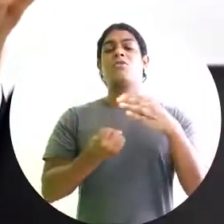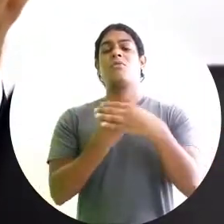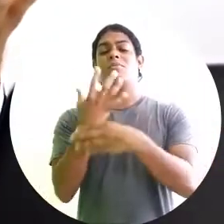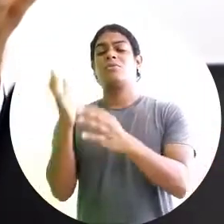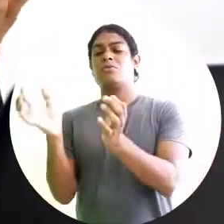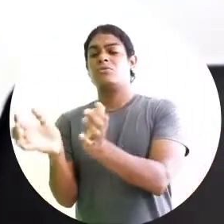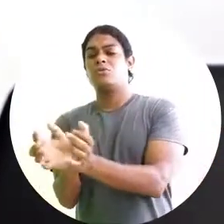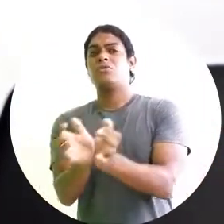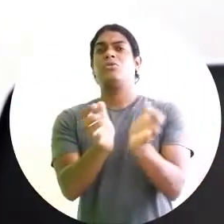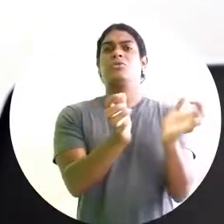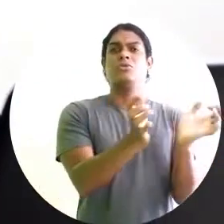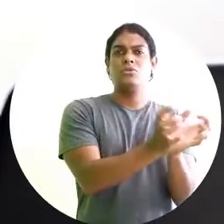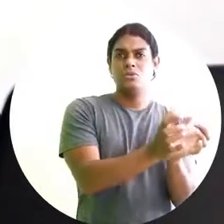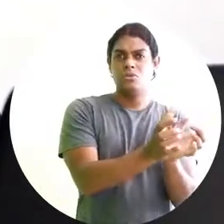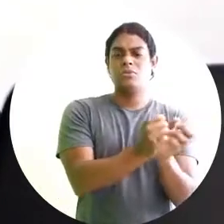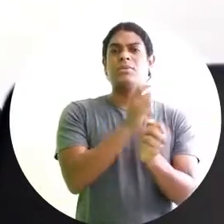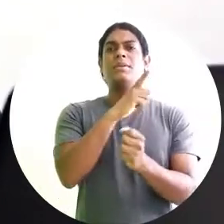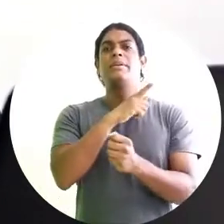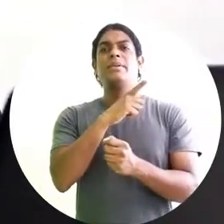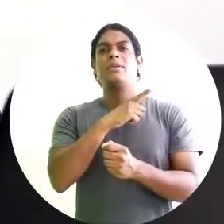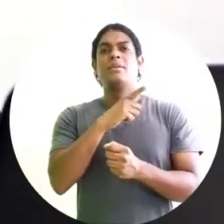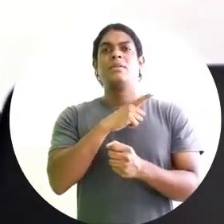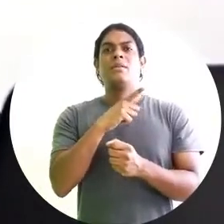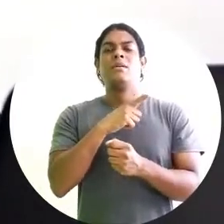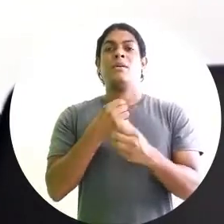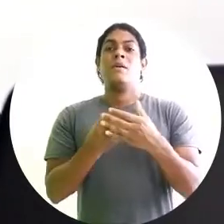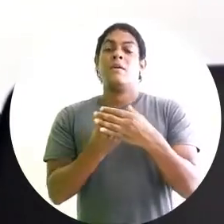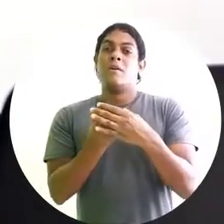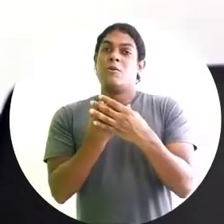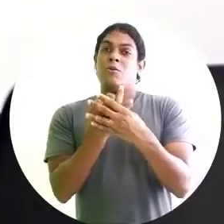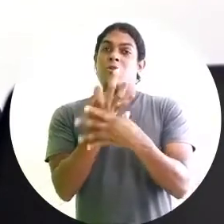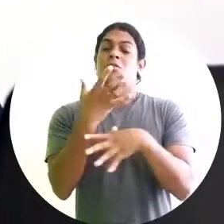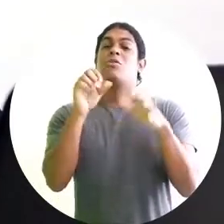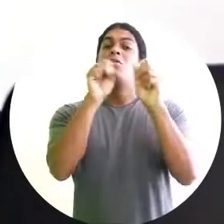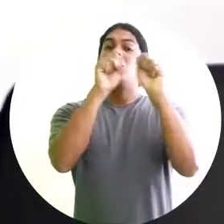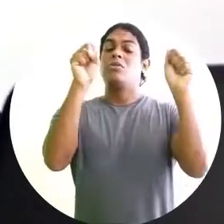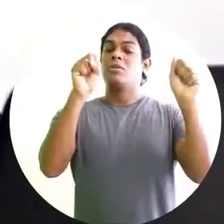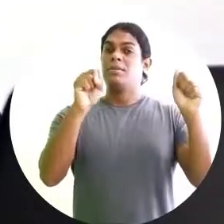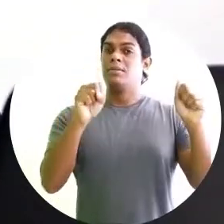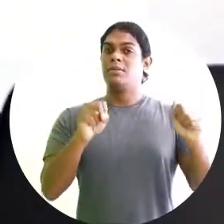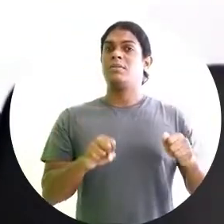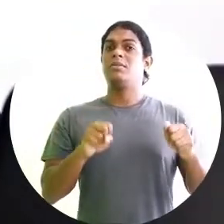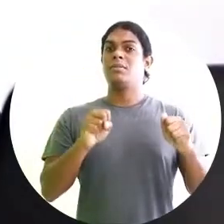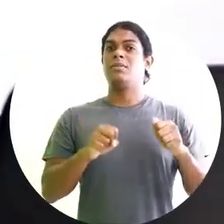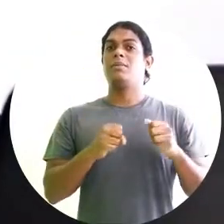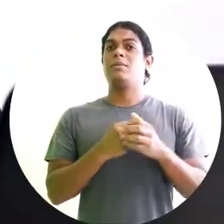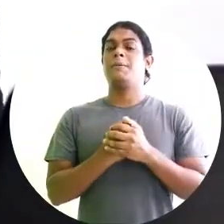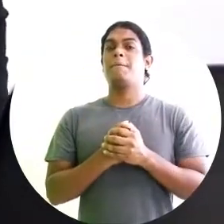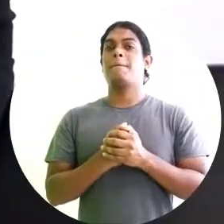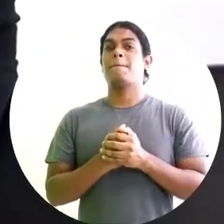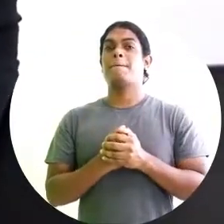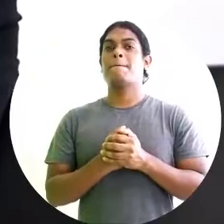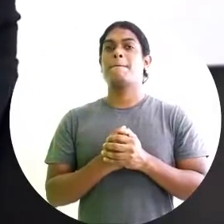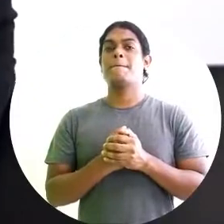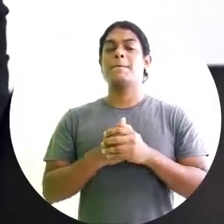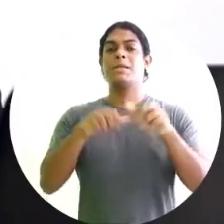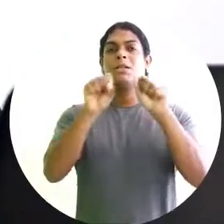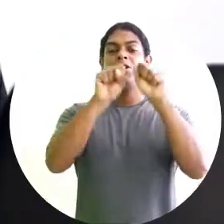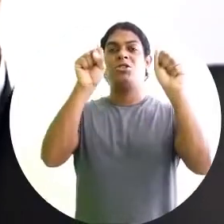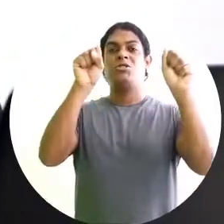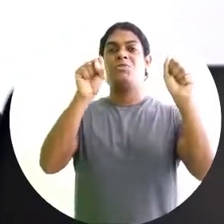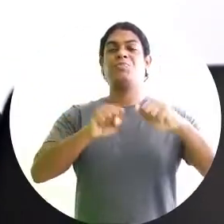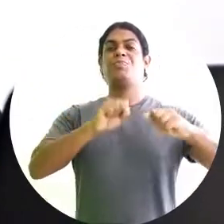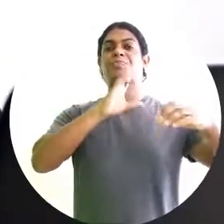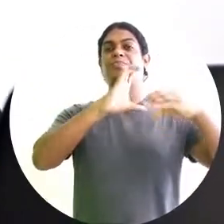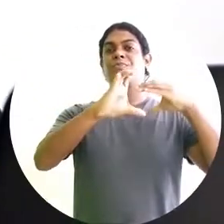formação desses dois blocos é que houve uma abertura desse sistema como um todo. Esse sistema interativo que